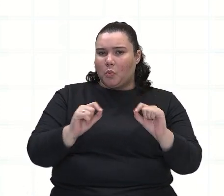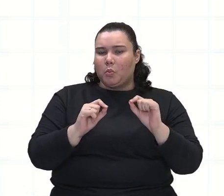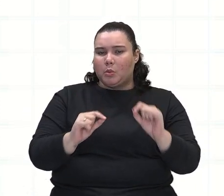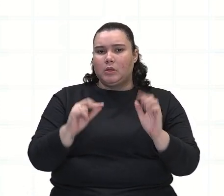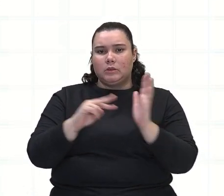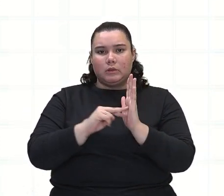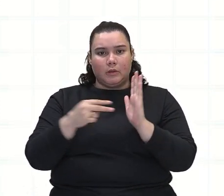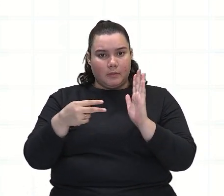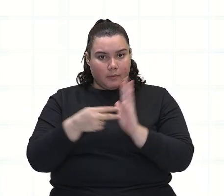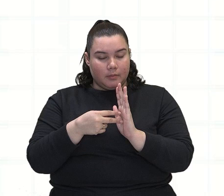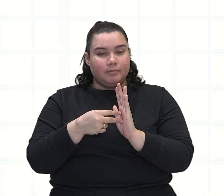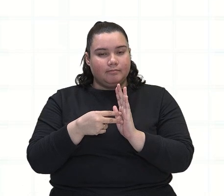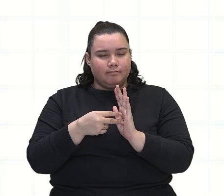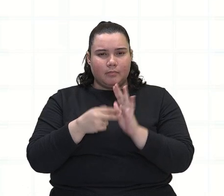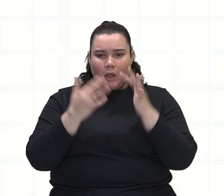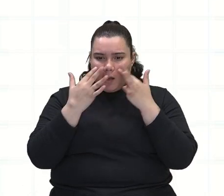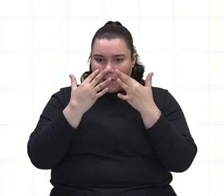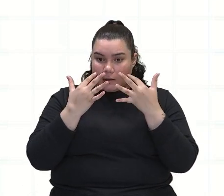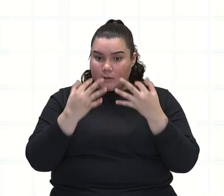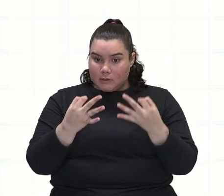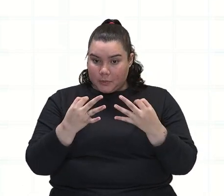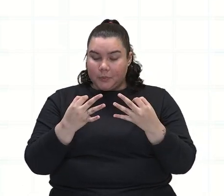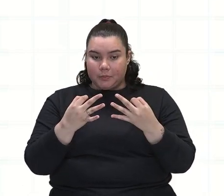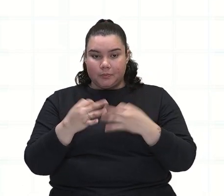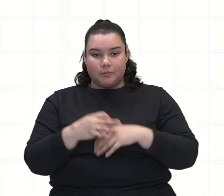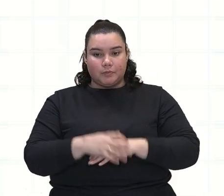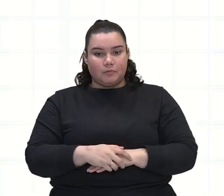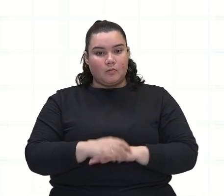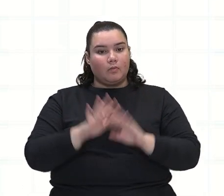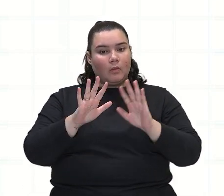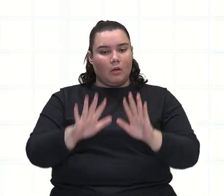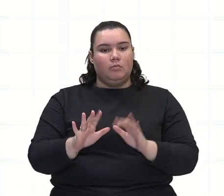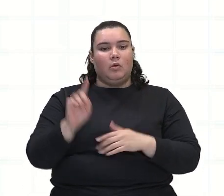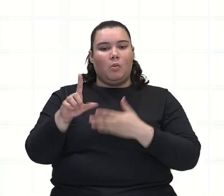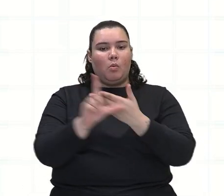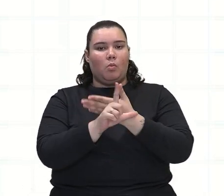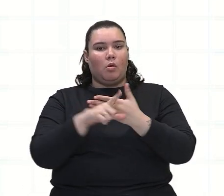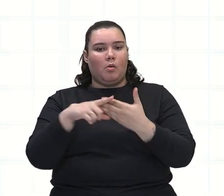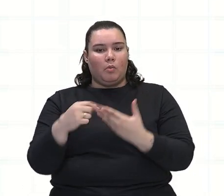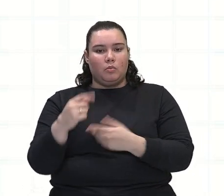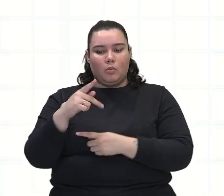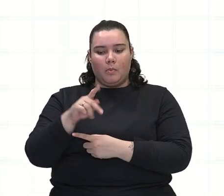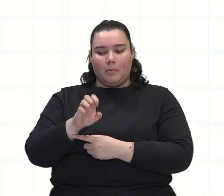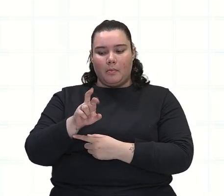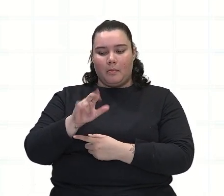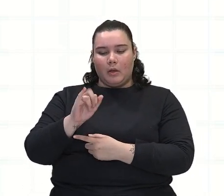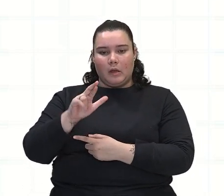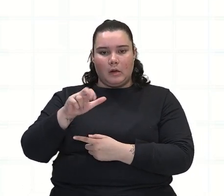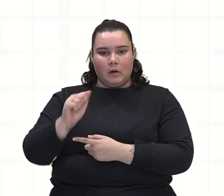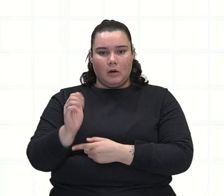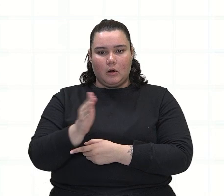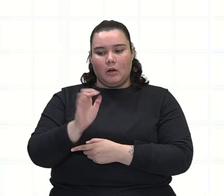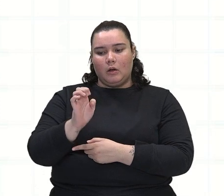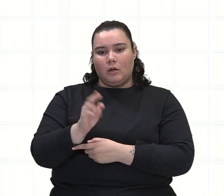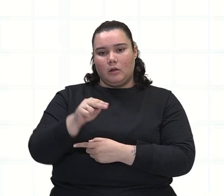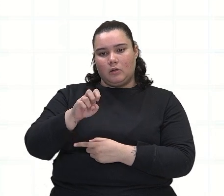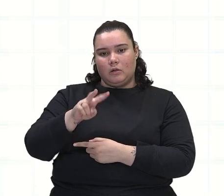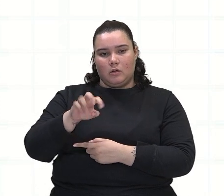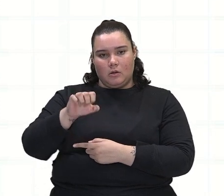textuais. Preste muita atenção. Então, de acordo com o autor Pereira e Neves, quais são os